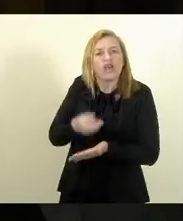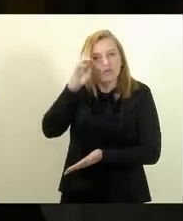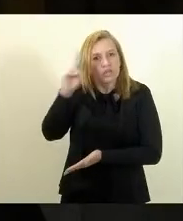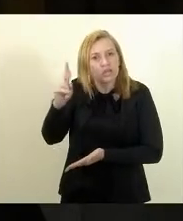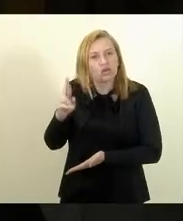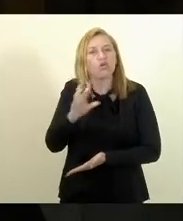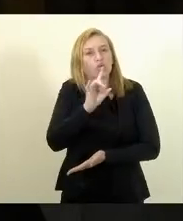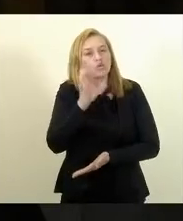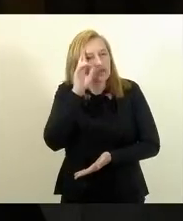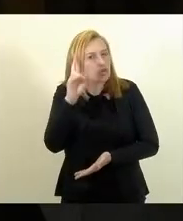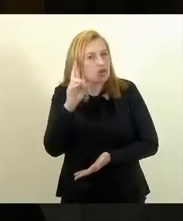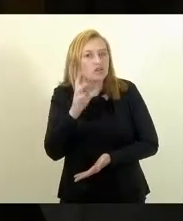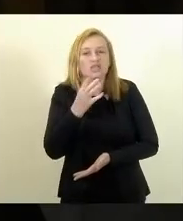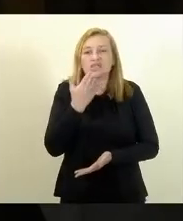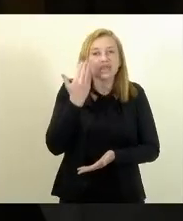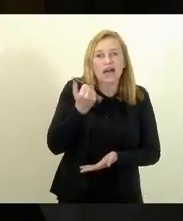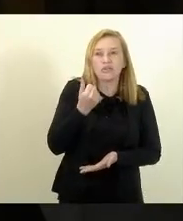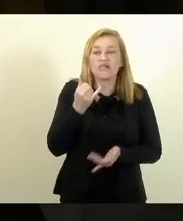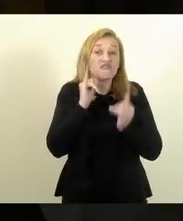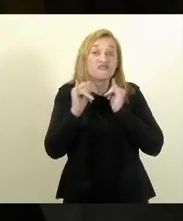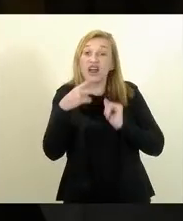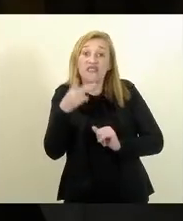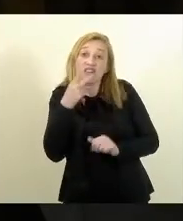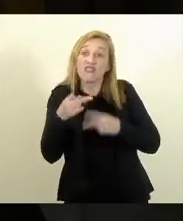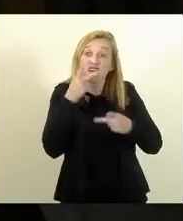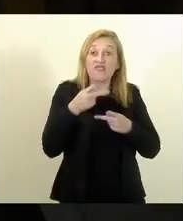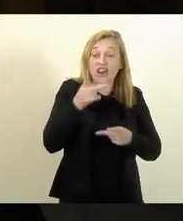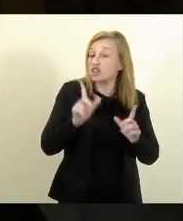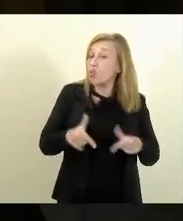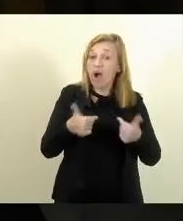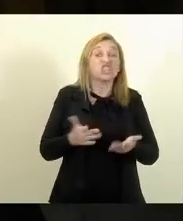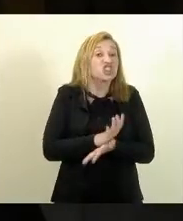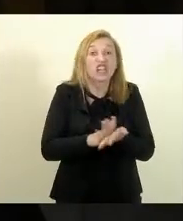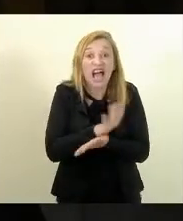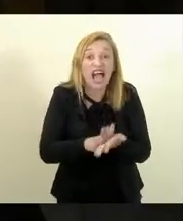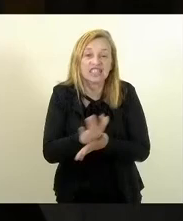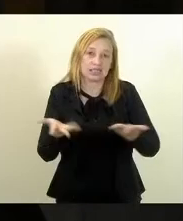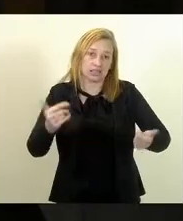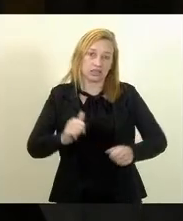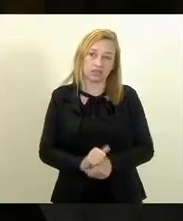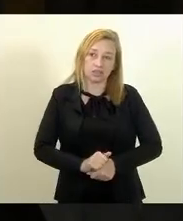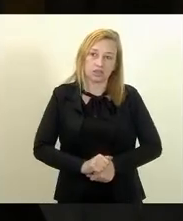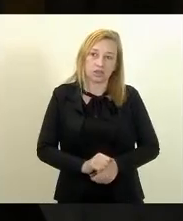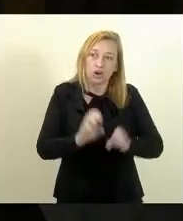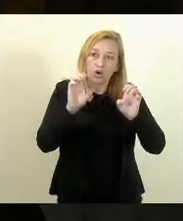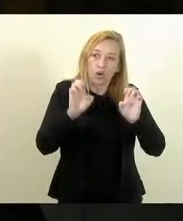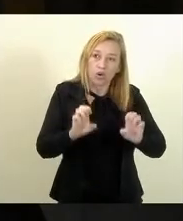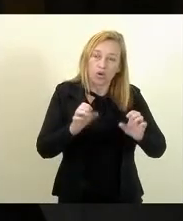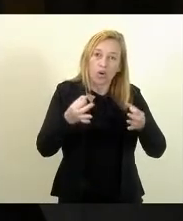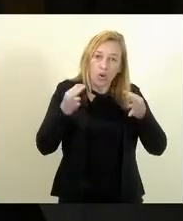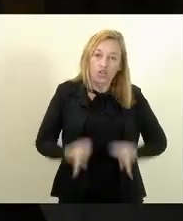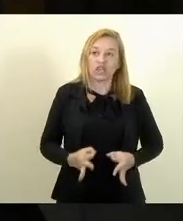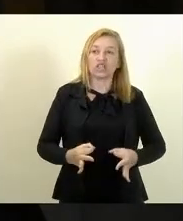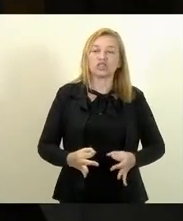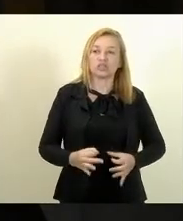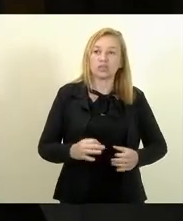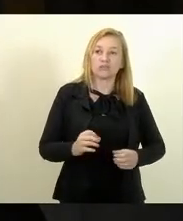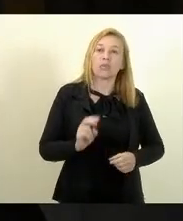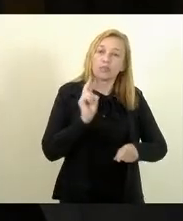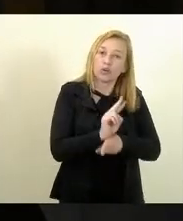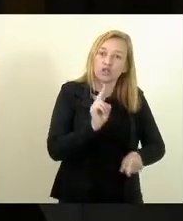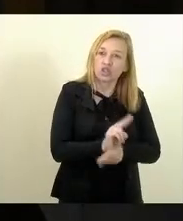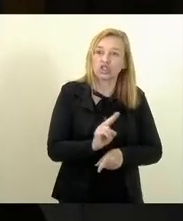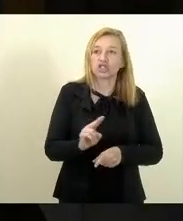só sabe fazer declarações. O senhor não toma uma atitude enérgica para defender a tropa. Podem contar comigo